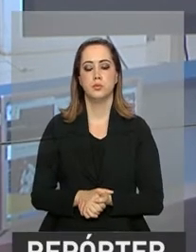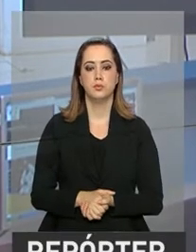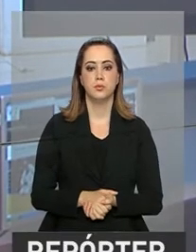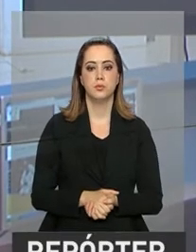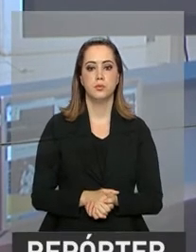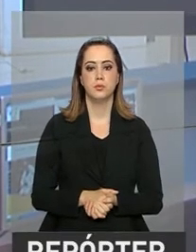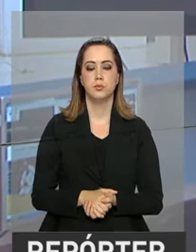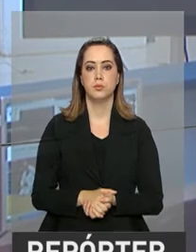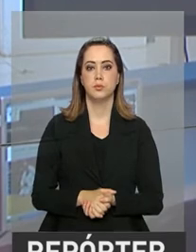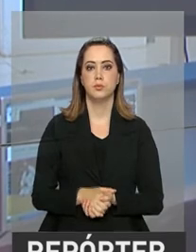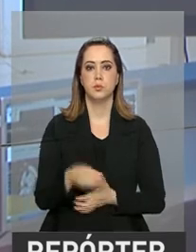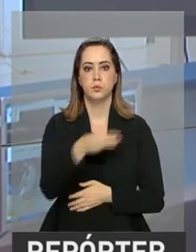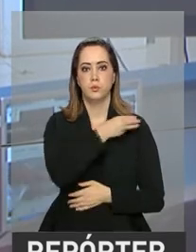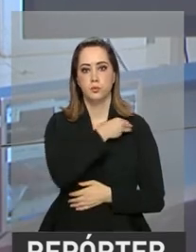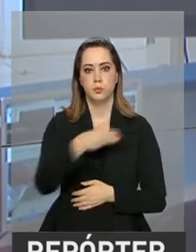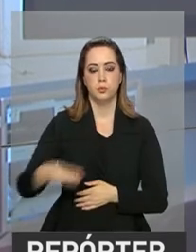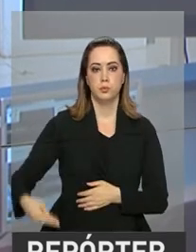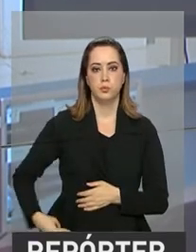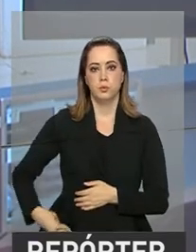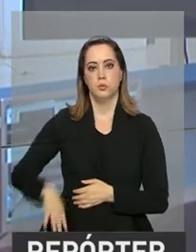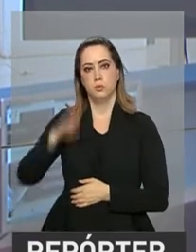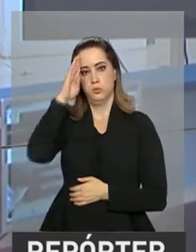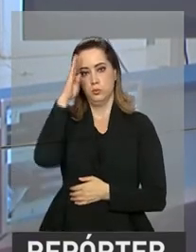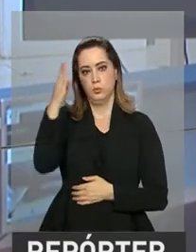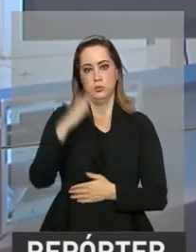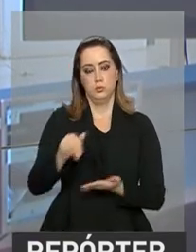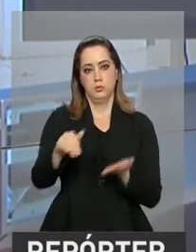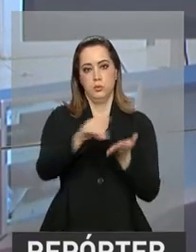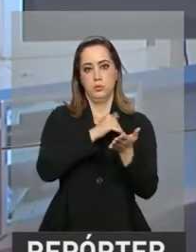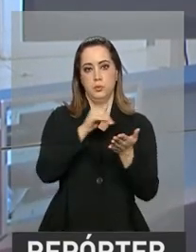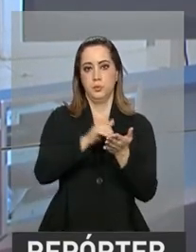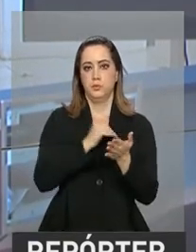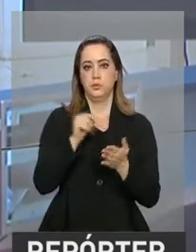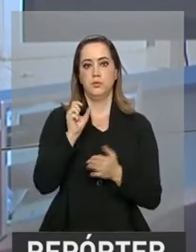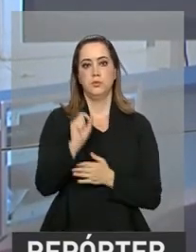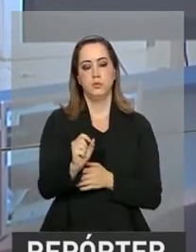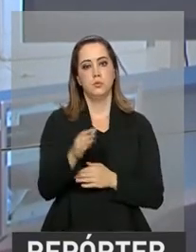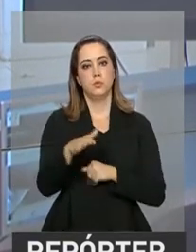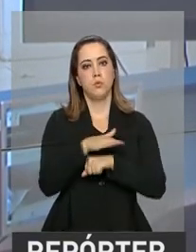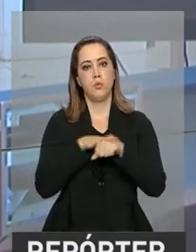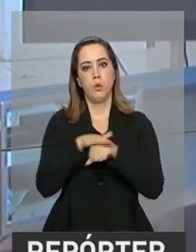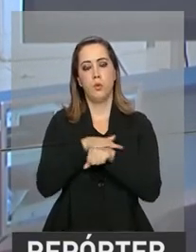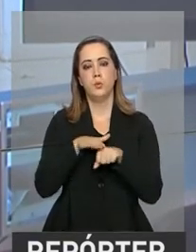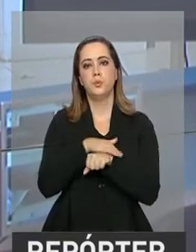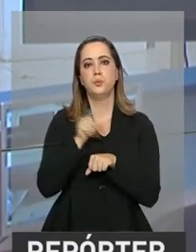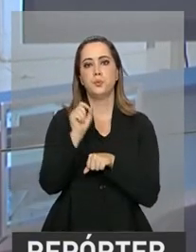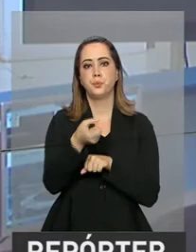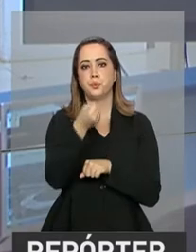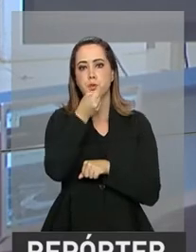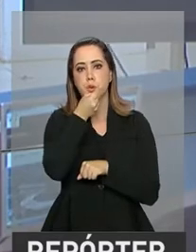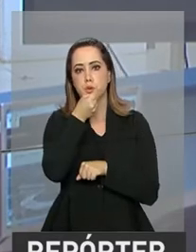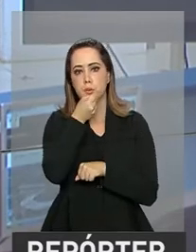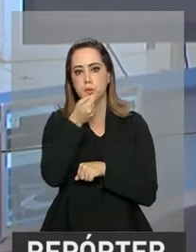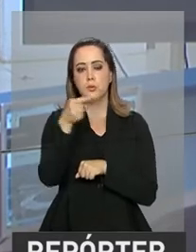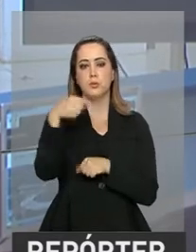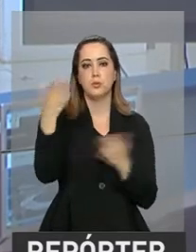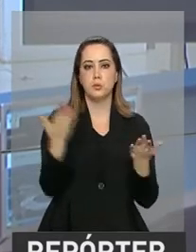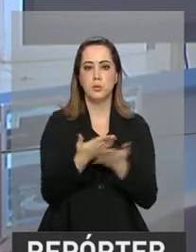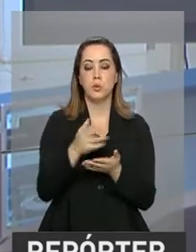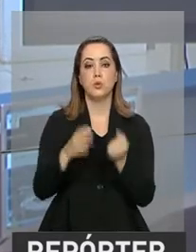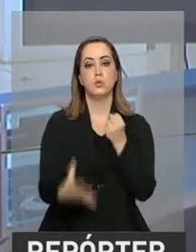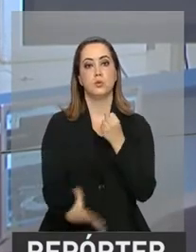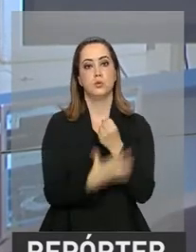o ministro-chefe do gabinete de segurança institucional sérgio higuaín começou agora há pouco com os jornalistas sobre a